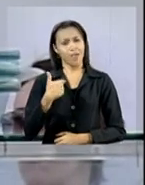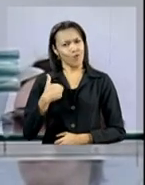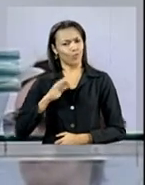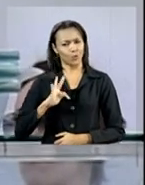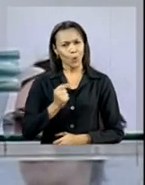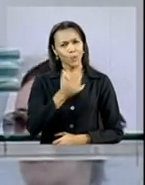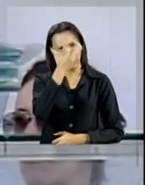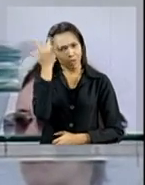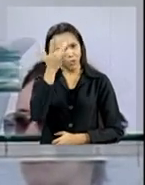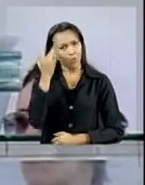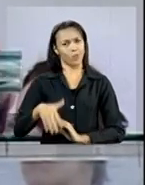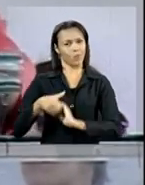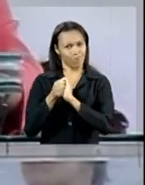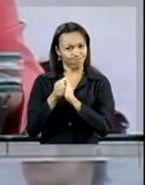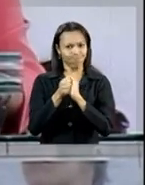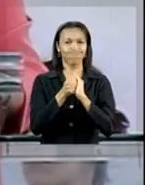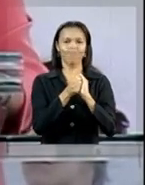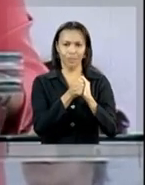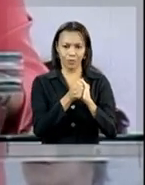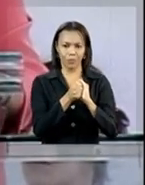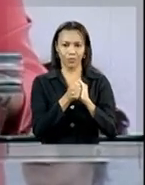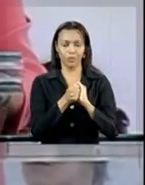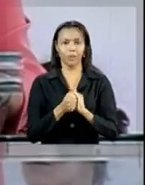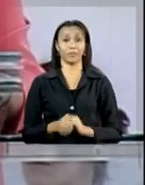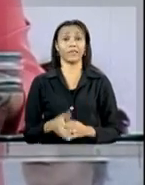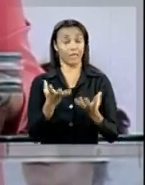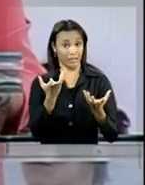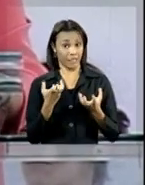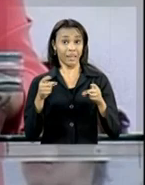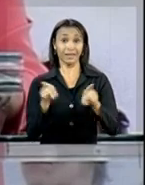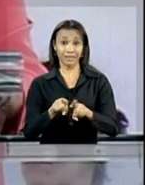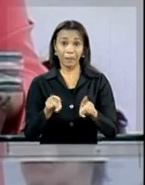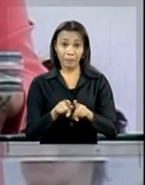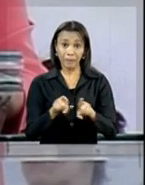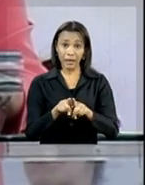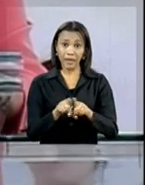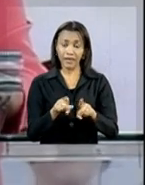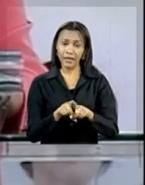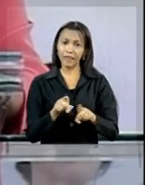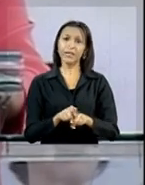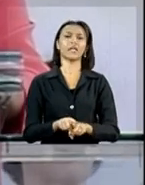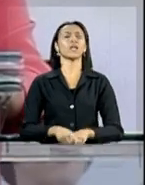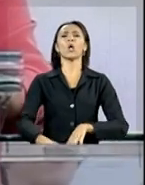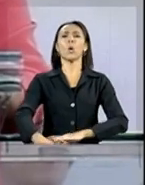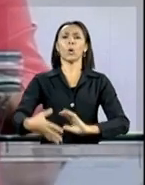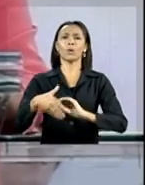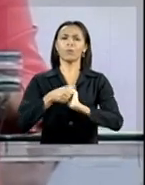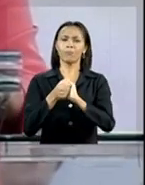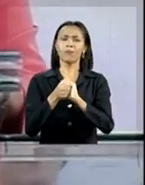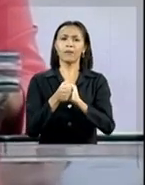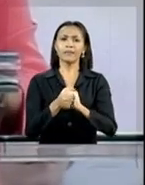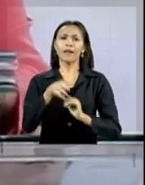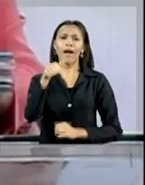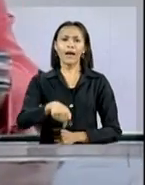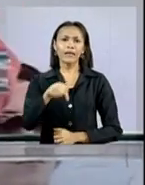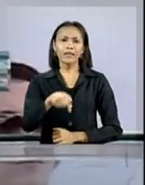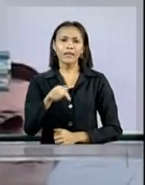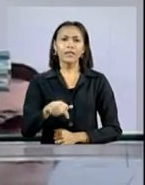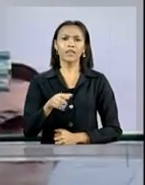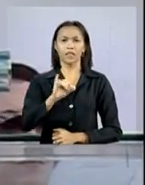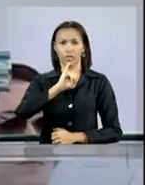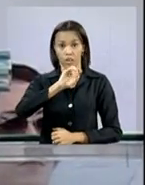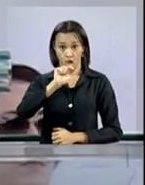Saúdo a todos eles queria também cumprimentar aqui e o Senor